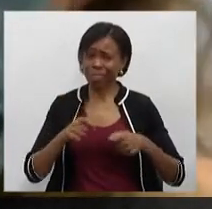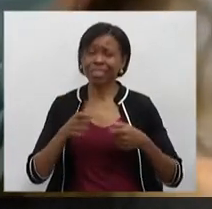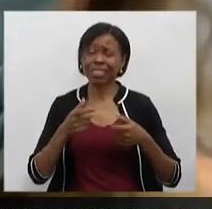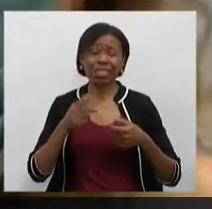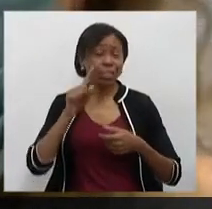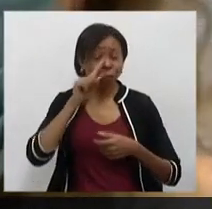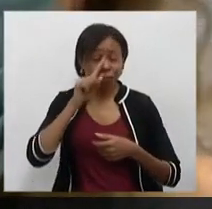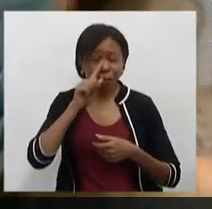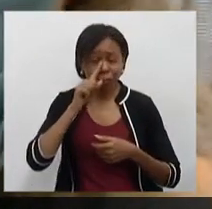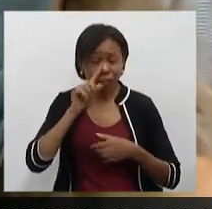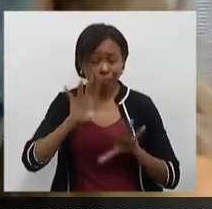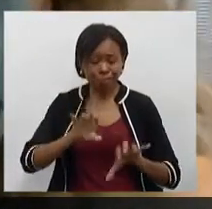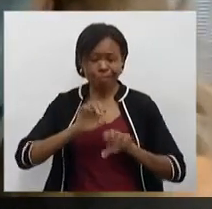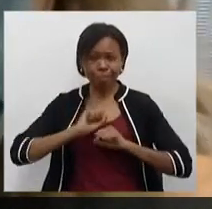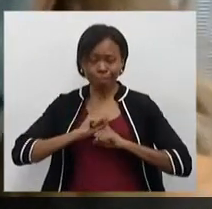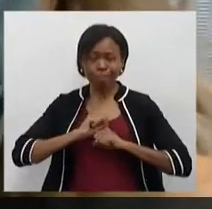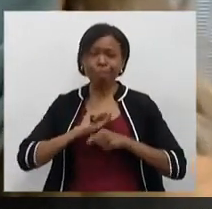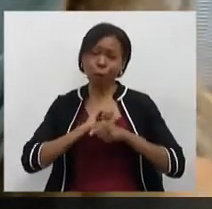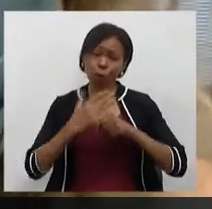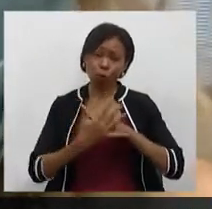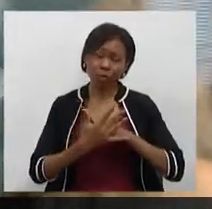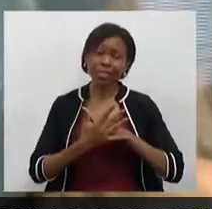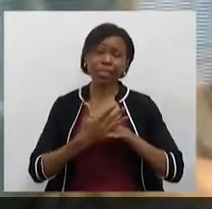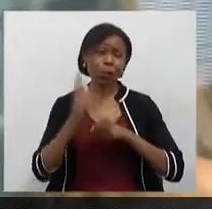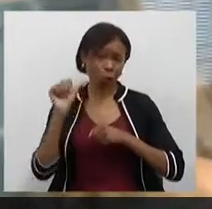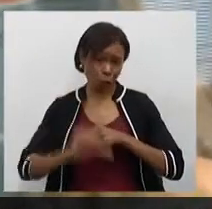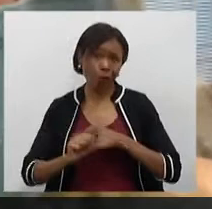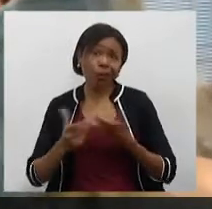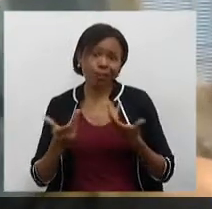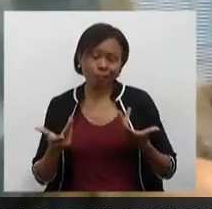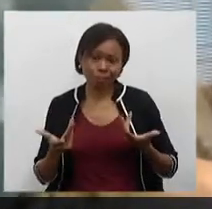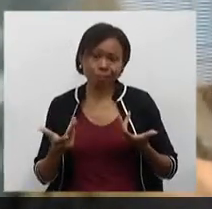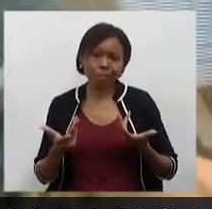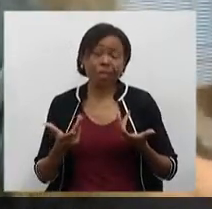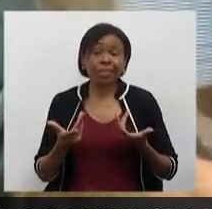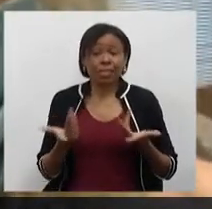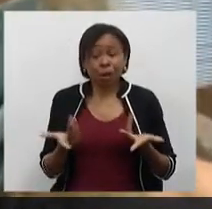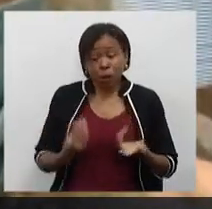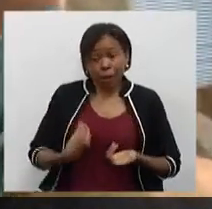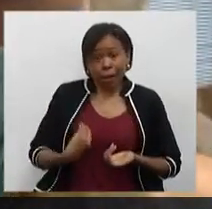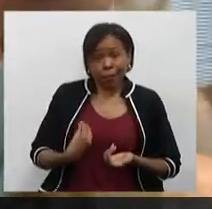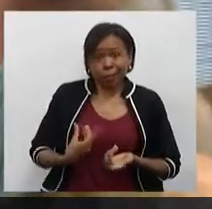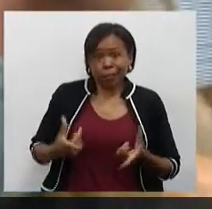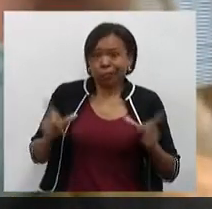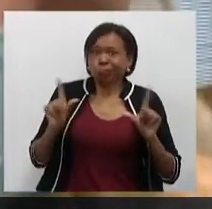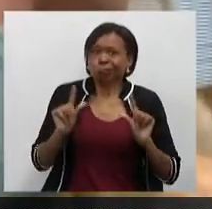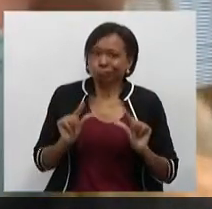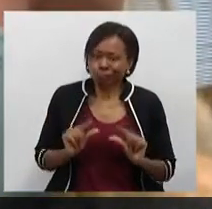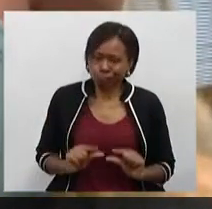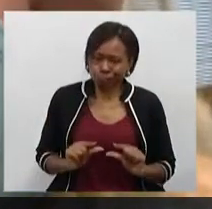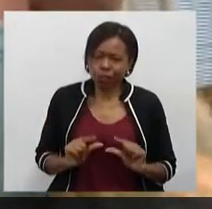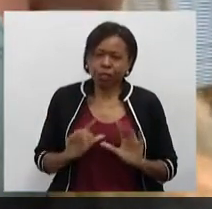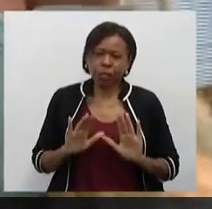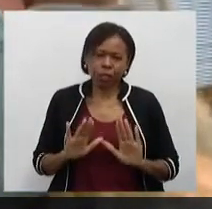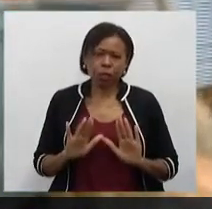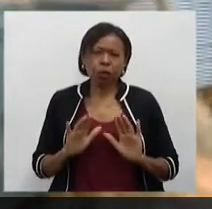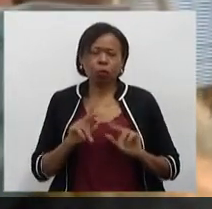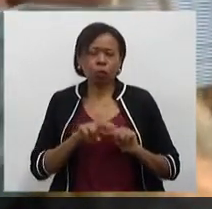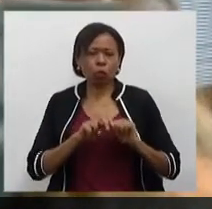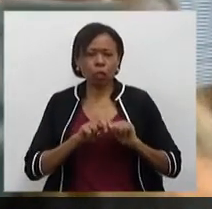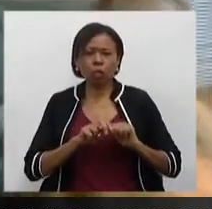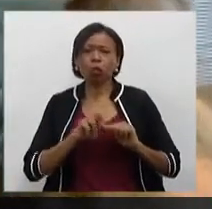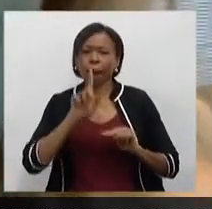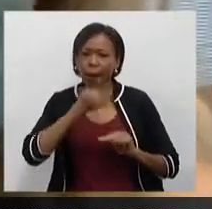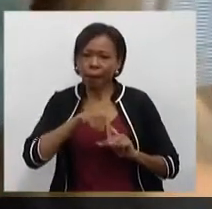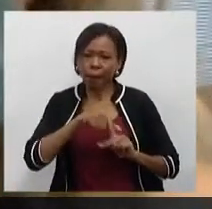como historicamente uma expectativa de vida reduzida, por isso entrando aí nas populações